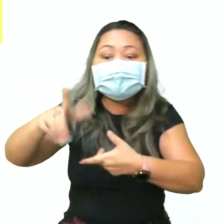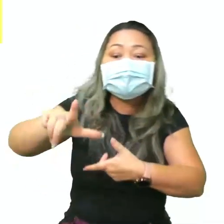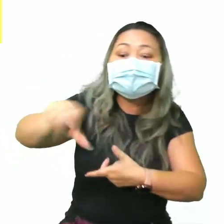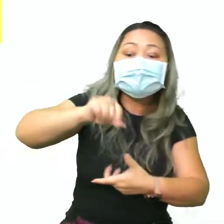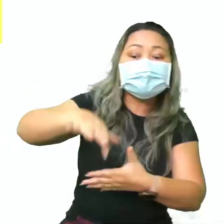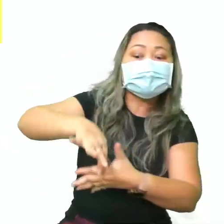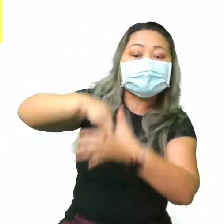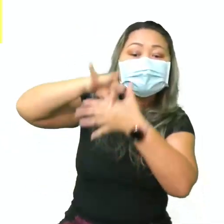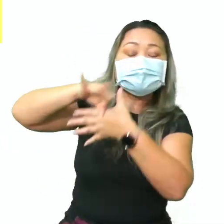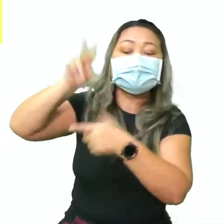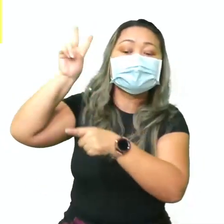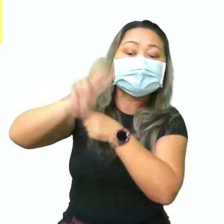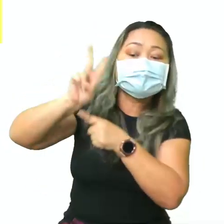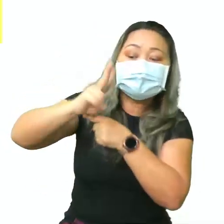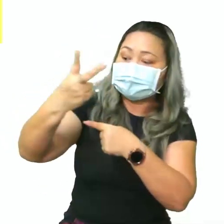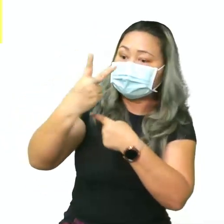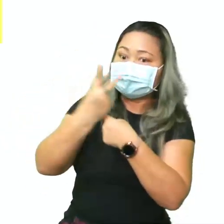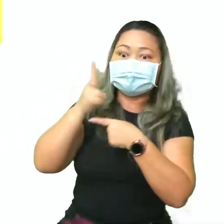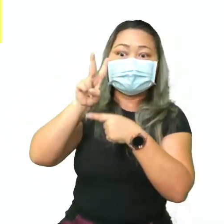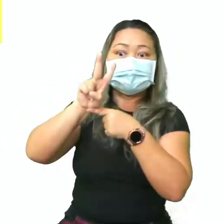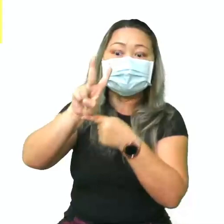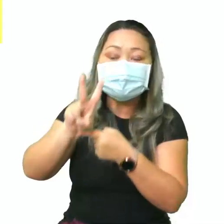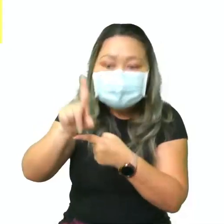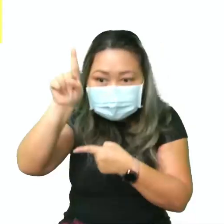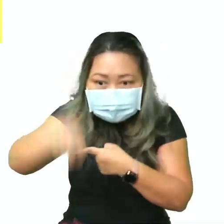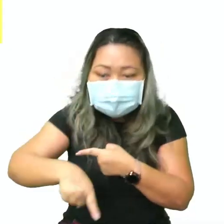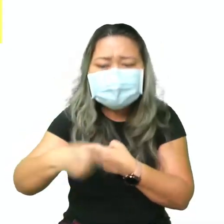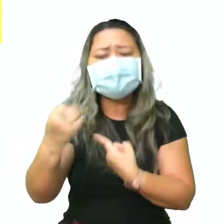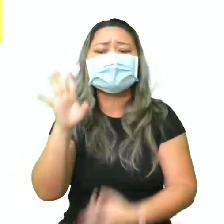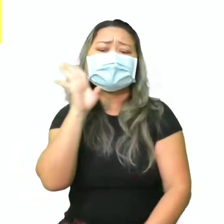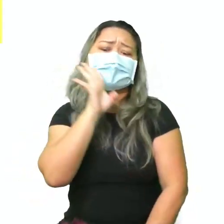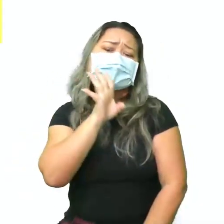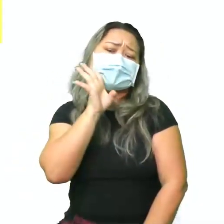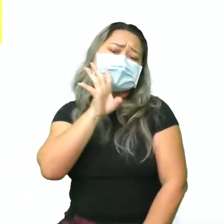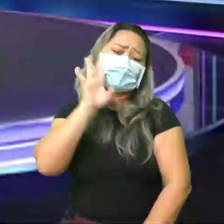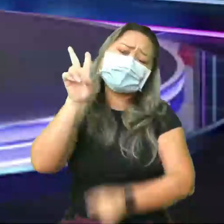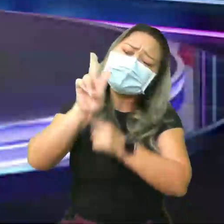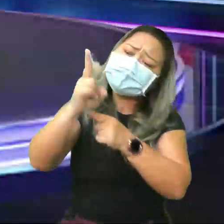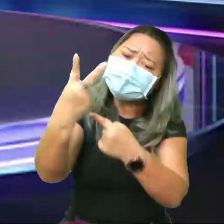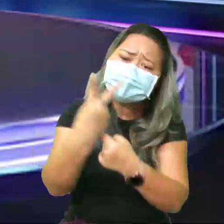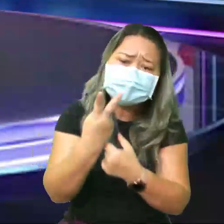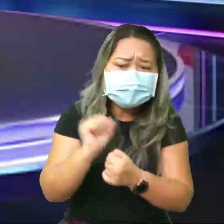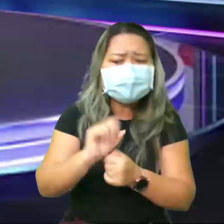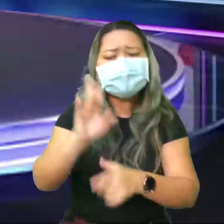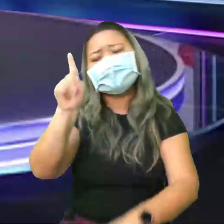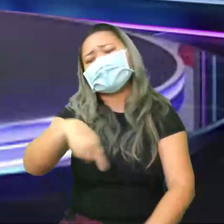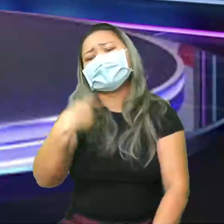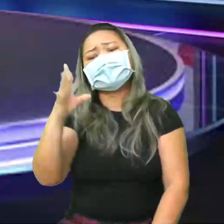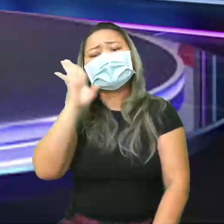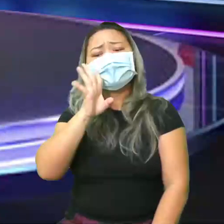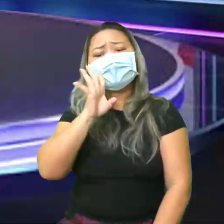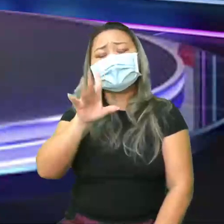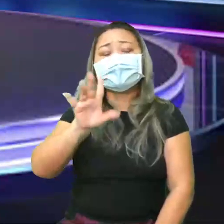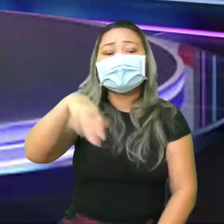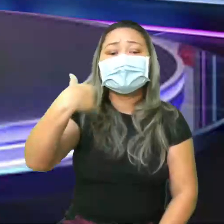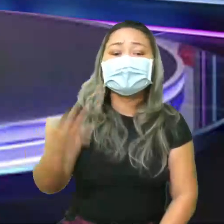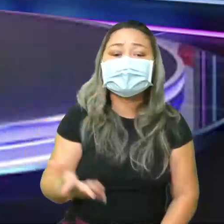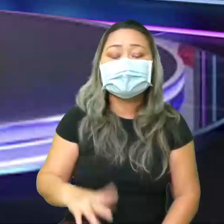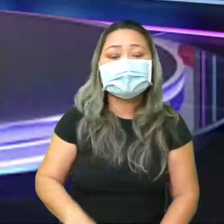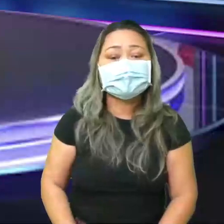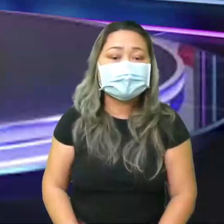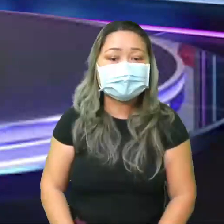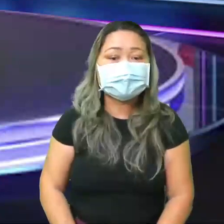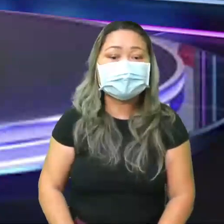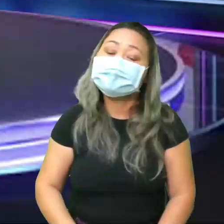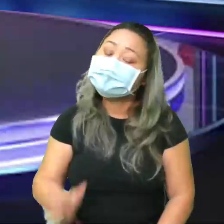vi lá um monte de primatas, de macaco prego, macaco aranha, macaco barrigudo. Eu gosto muito de primatas e vocês vão ver muito falando